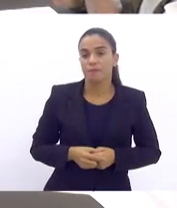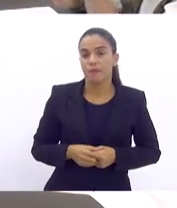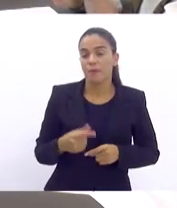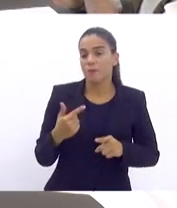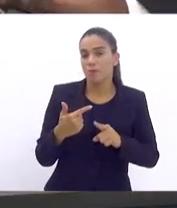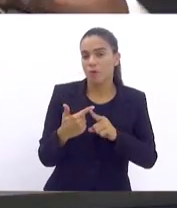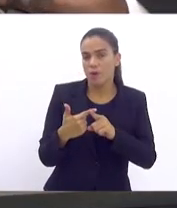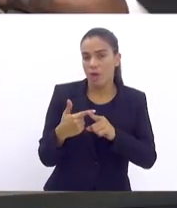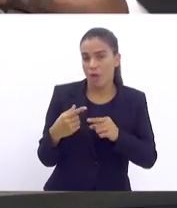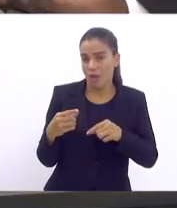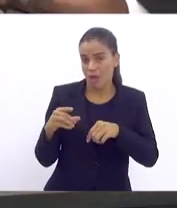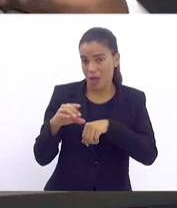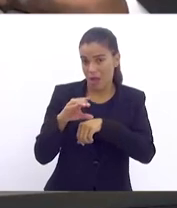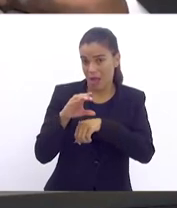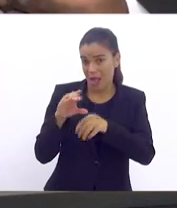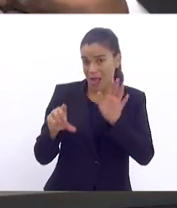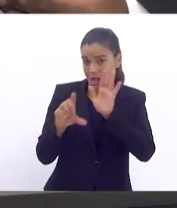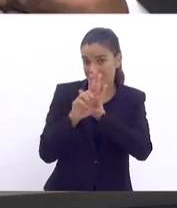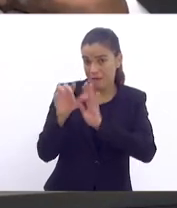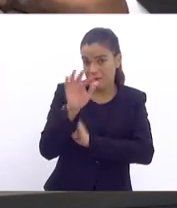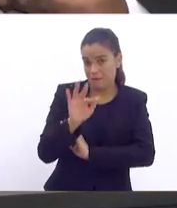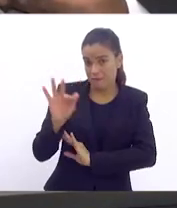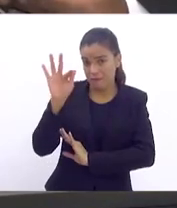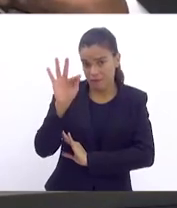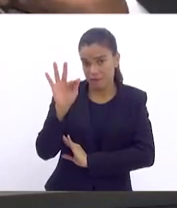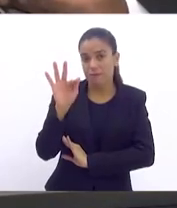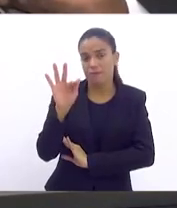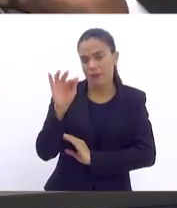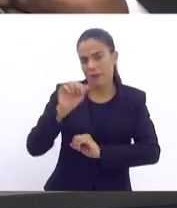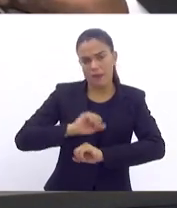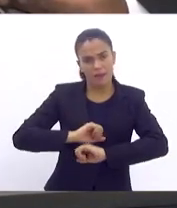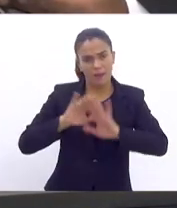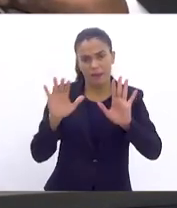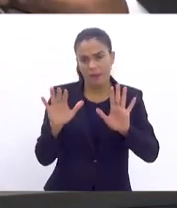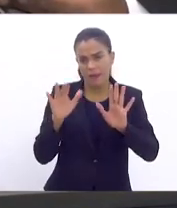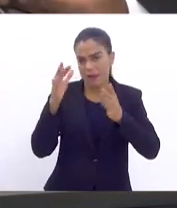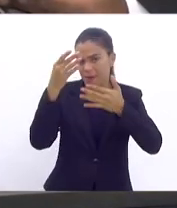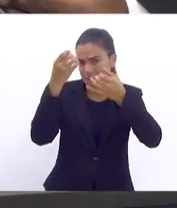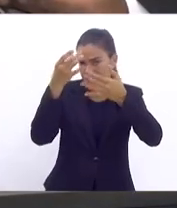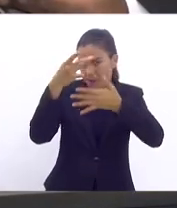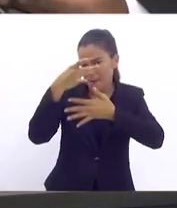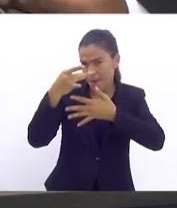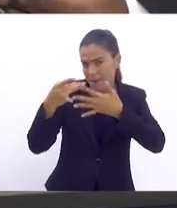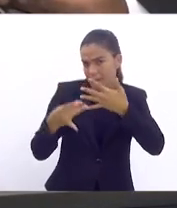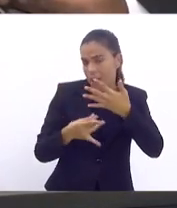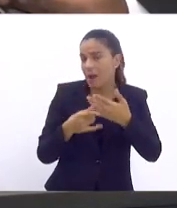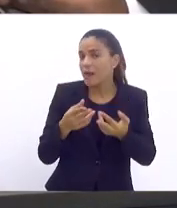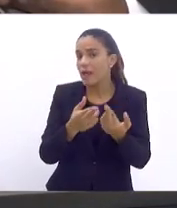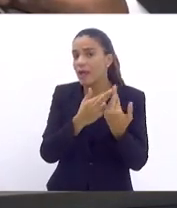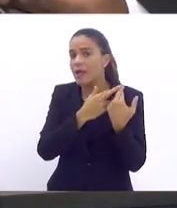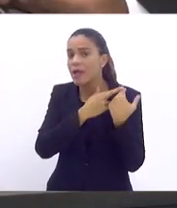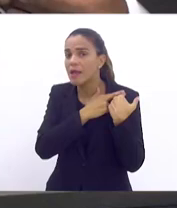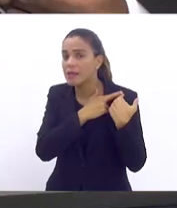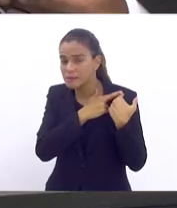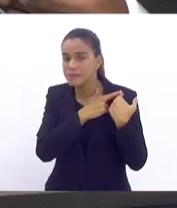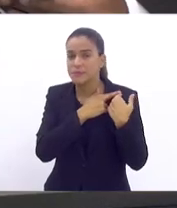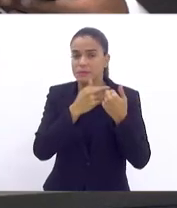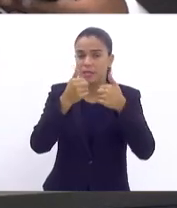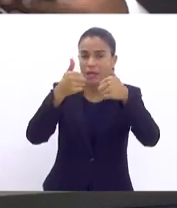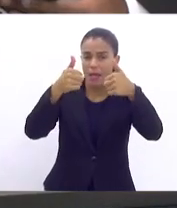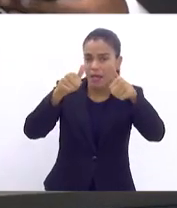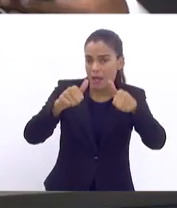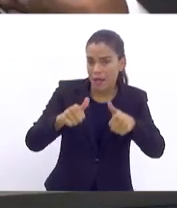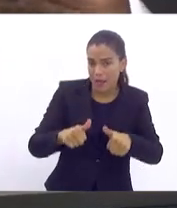A constituição a lei federal é Clara sobre isso né a quem compete analisar